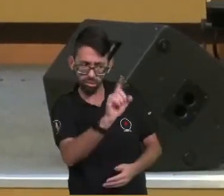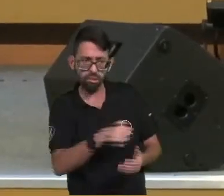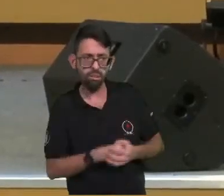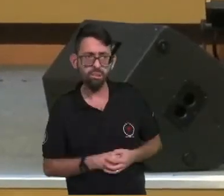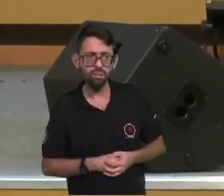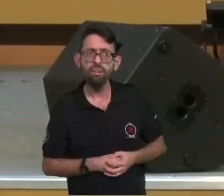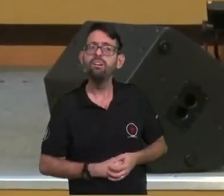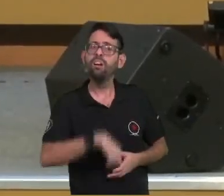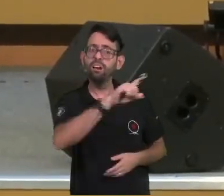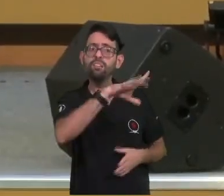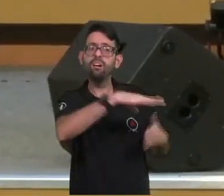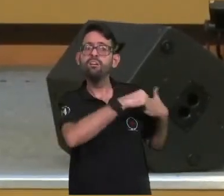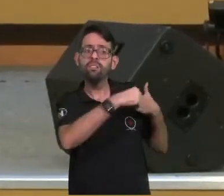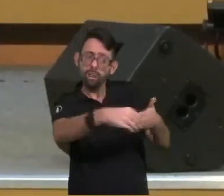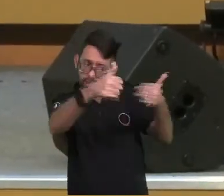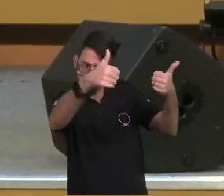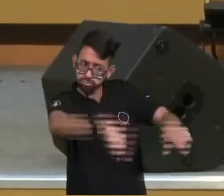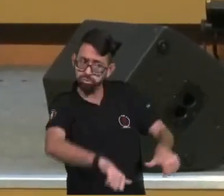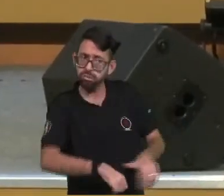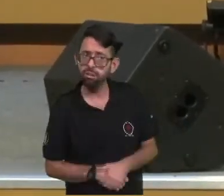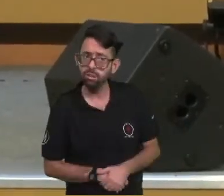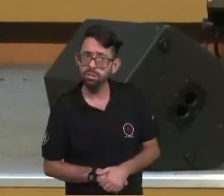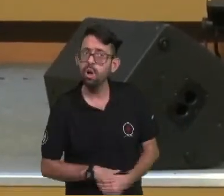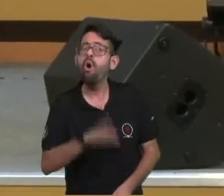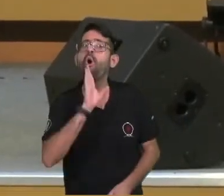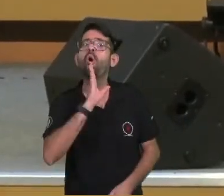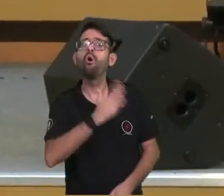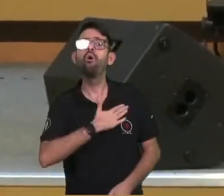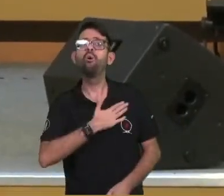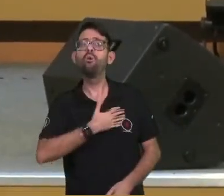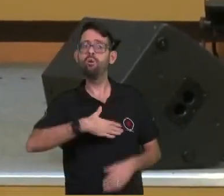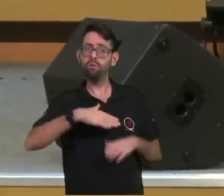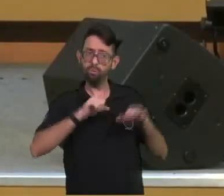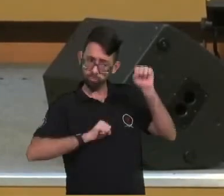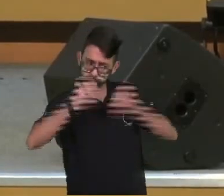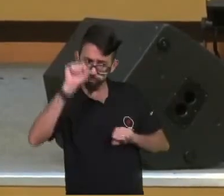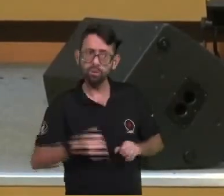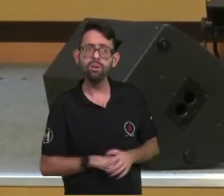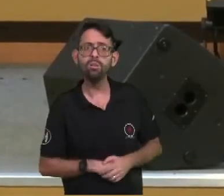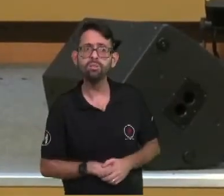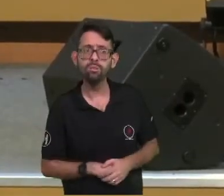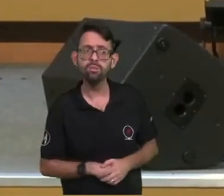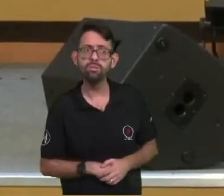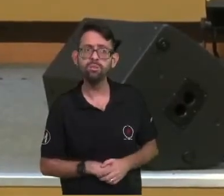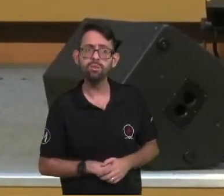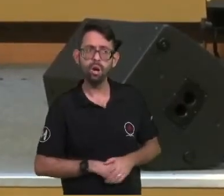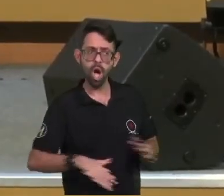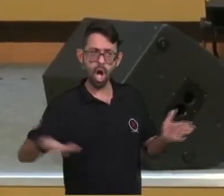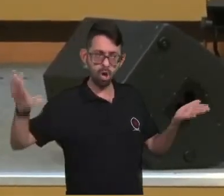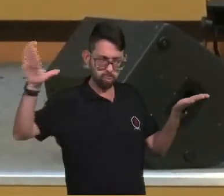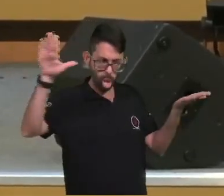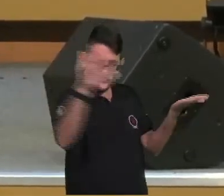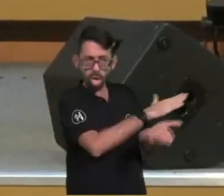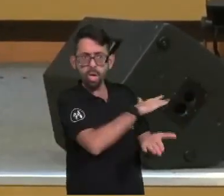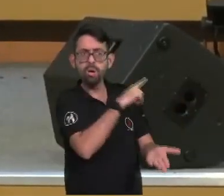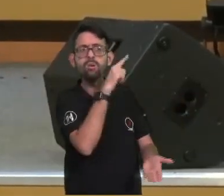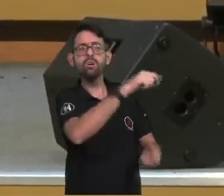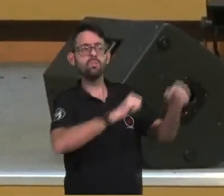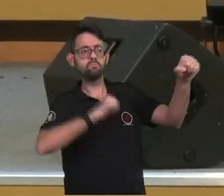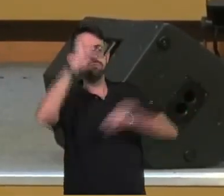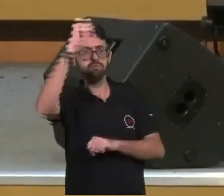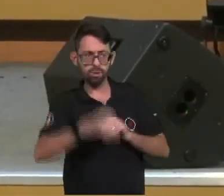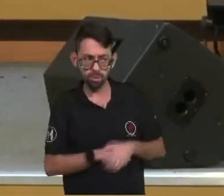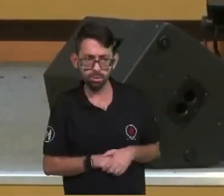Tá levando vocês pro buraco. Vocês conhecem meu pai, Tiglade? Papai arrebentou todo mundo. E eu também tô